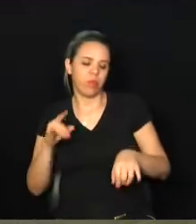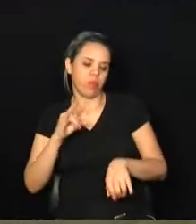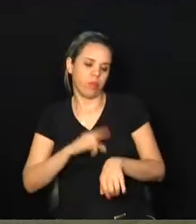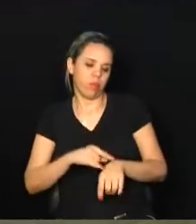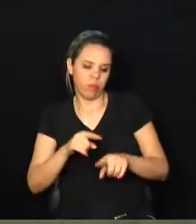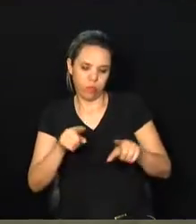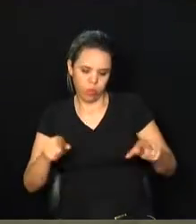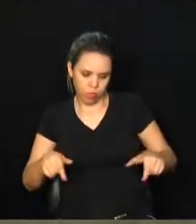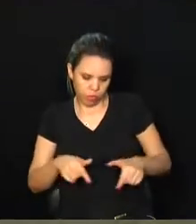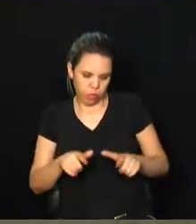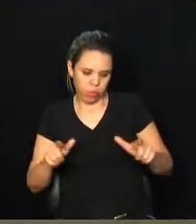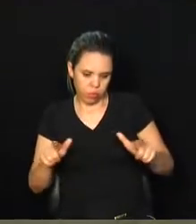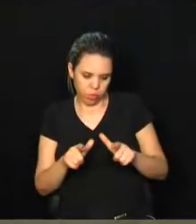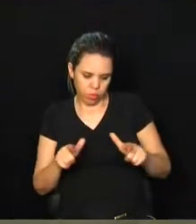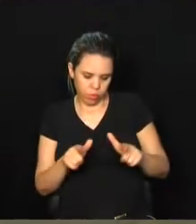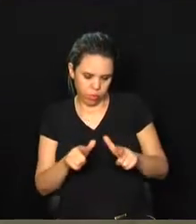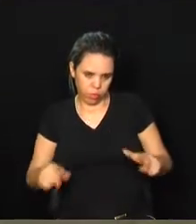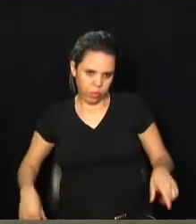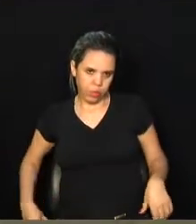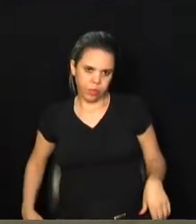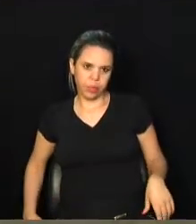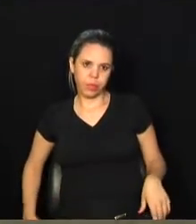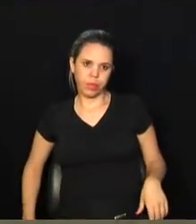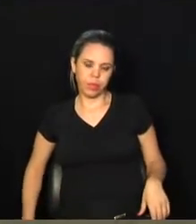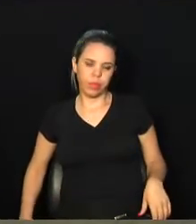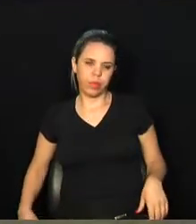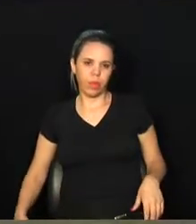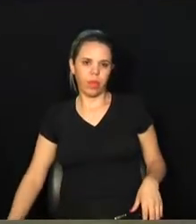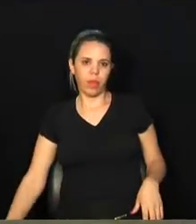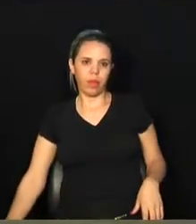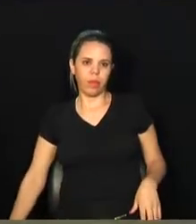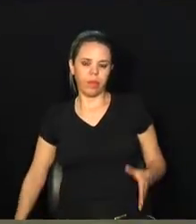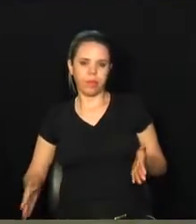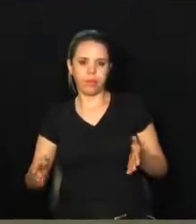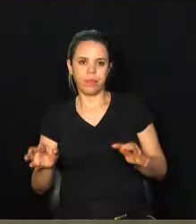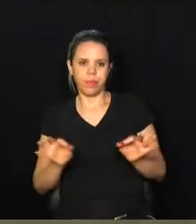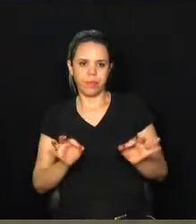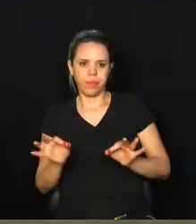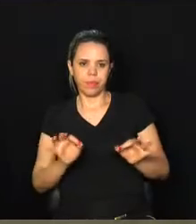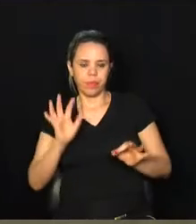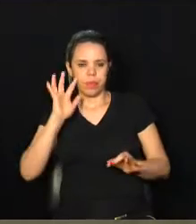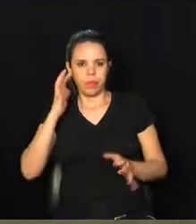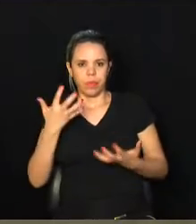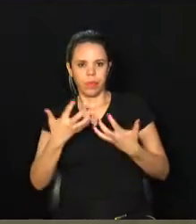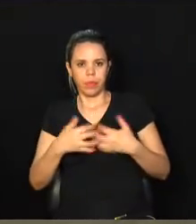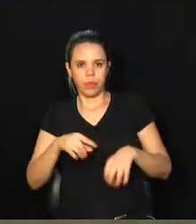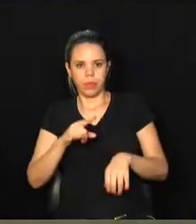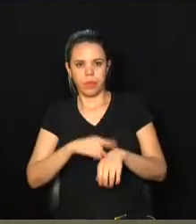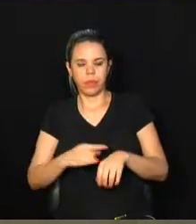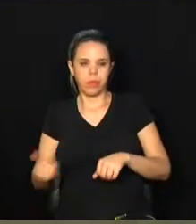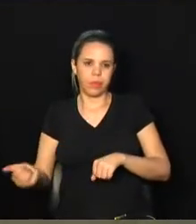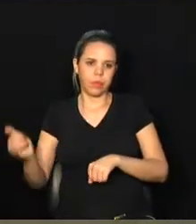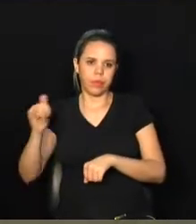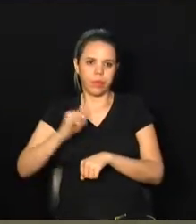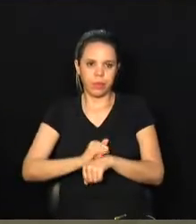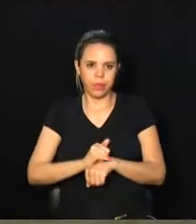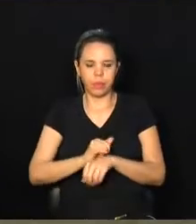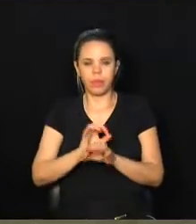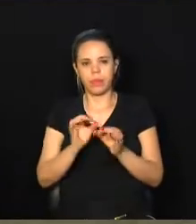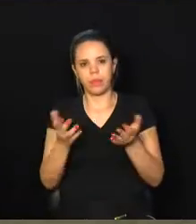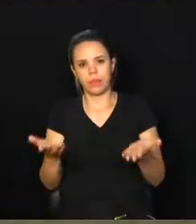ou nesse coisa? Aí o parâmetro resolve o banheiro do aeroporto, entendeu? Uma coisa